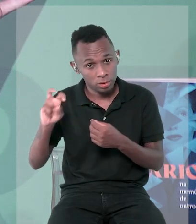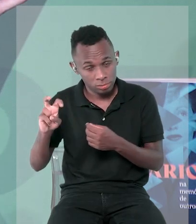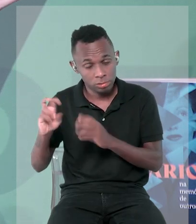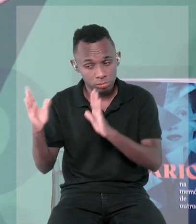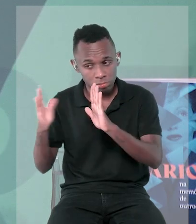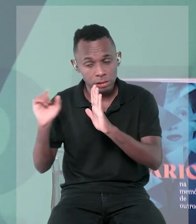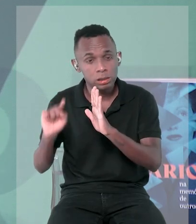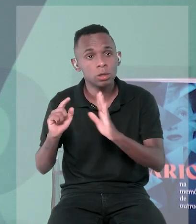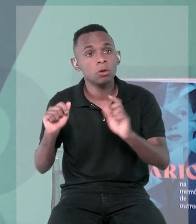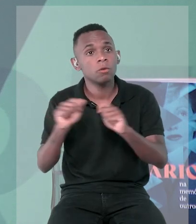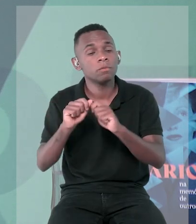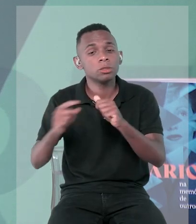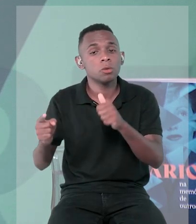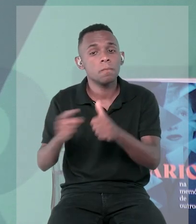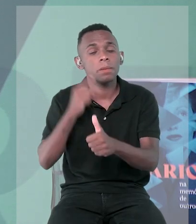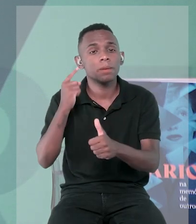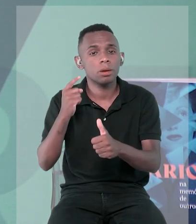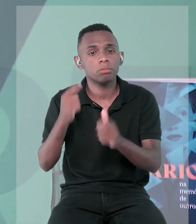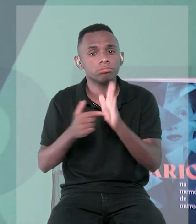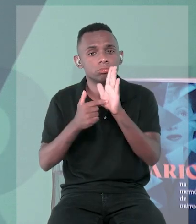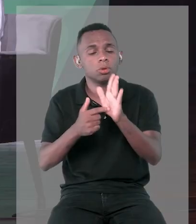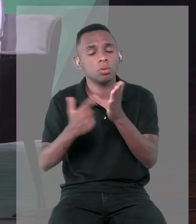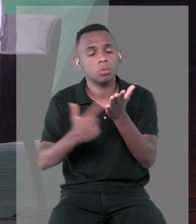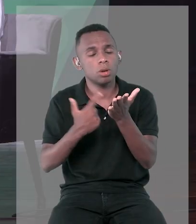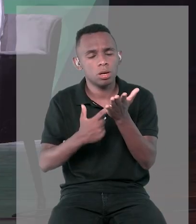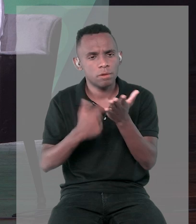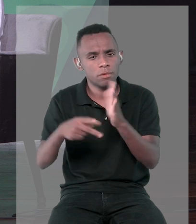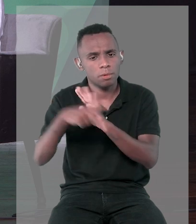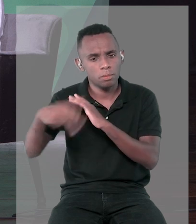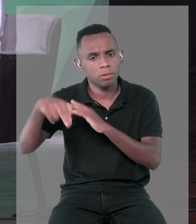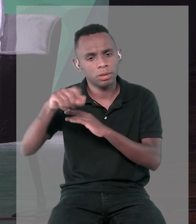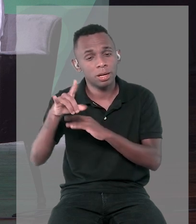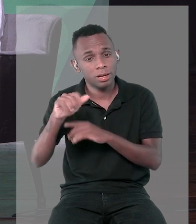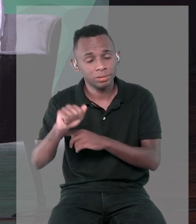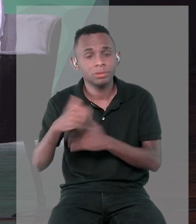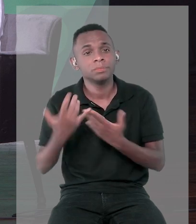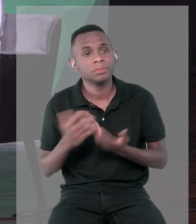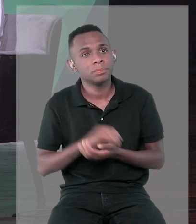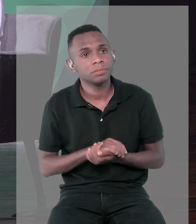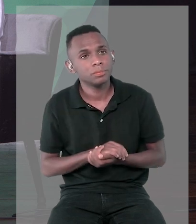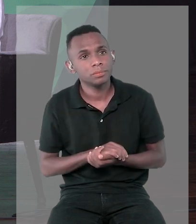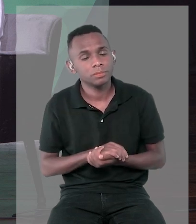95. Eu fiz o primeiro lançamento do livro da Nádia.